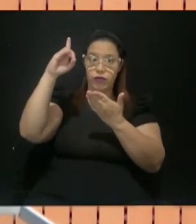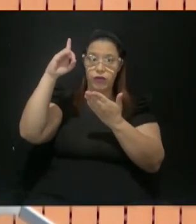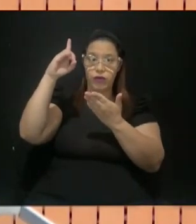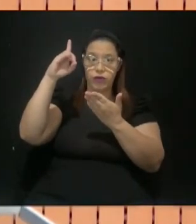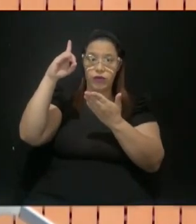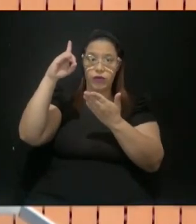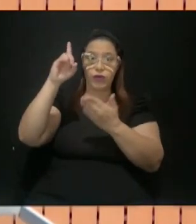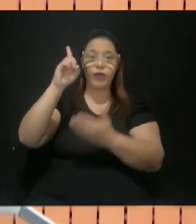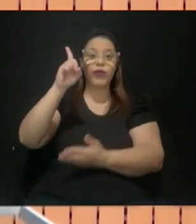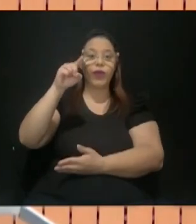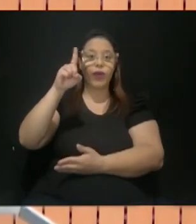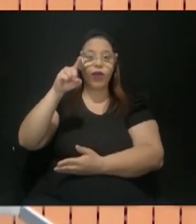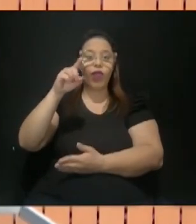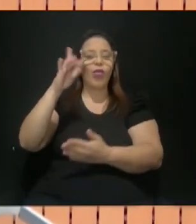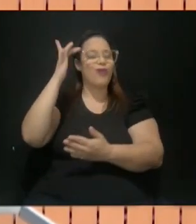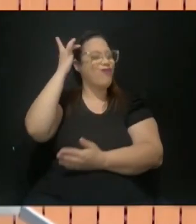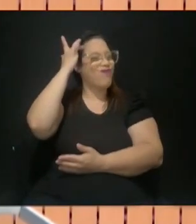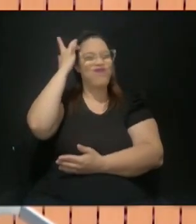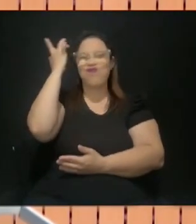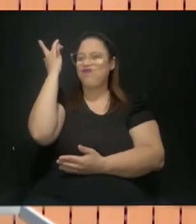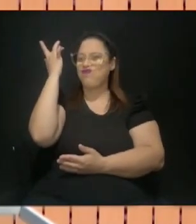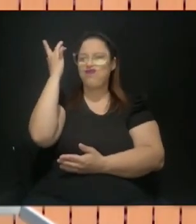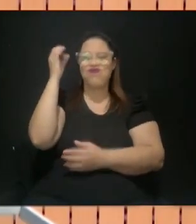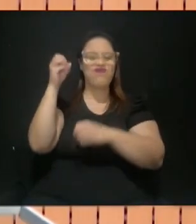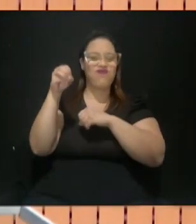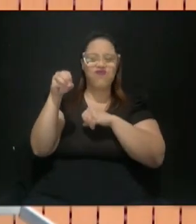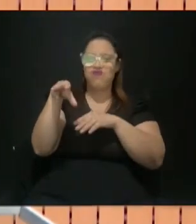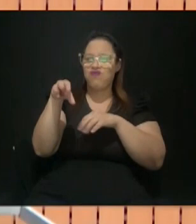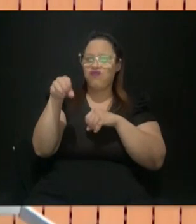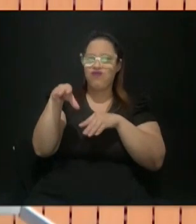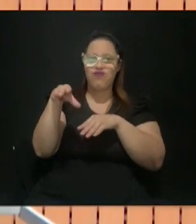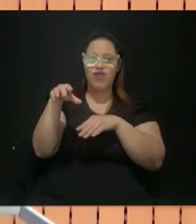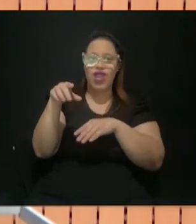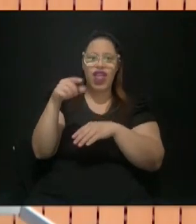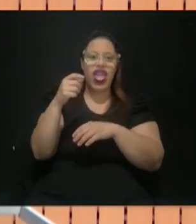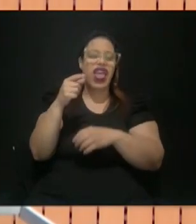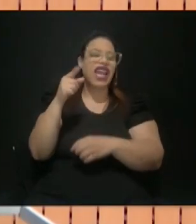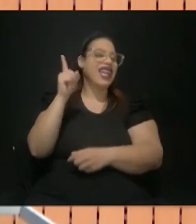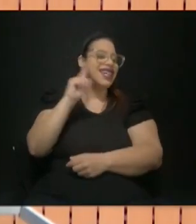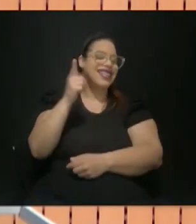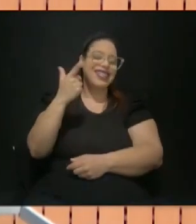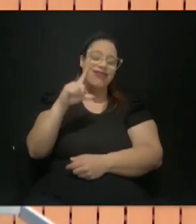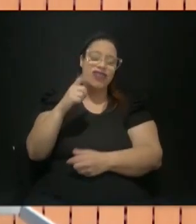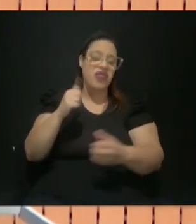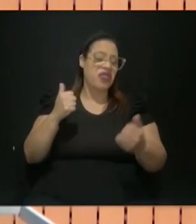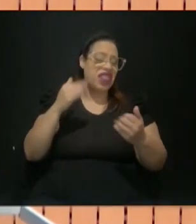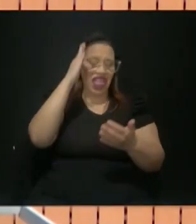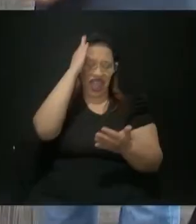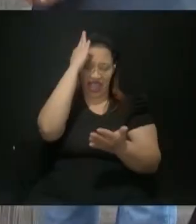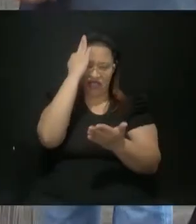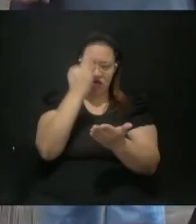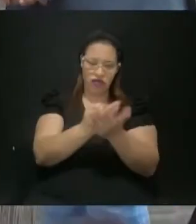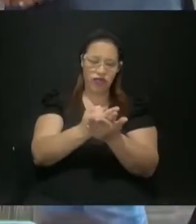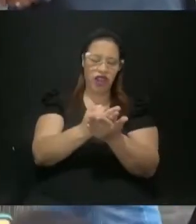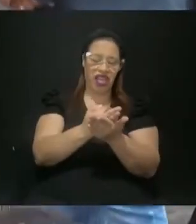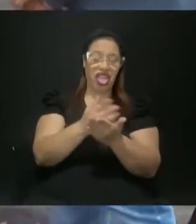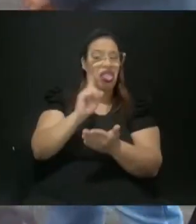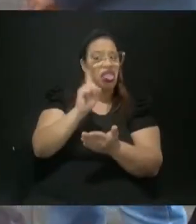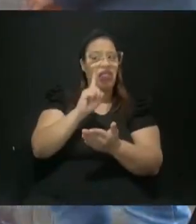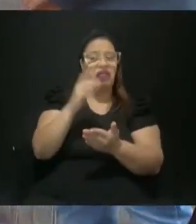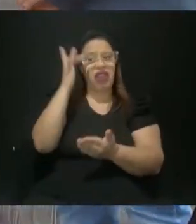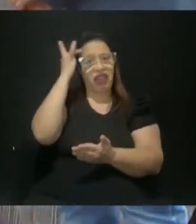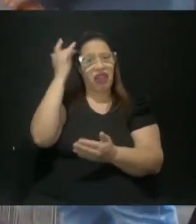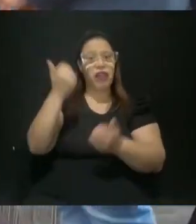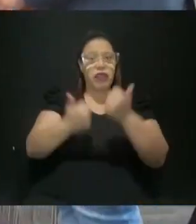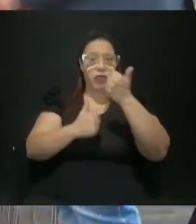Não é fácil a educação se a gente não tiver fé. Não é fácil no esporte. E, por fim,